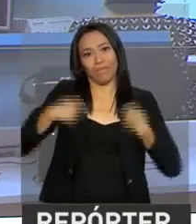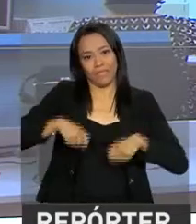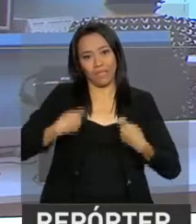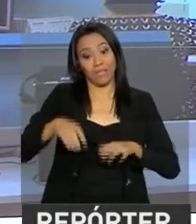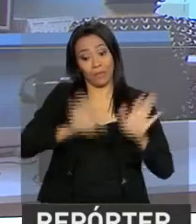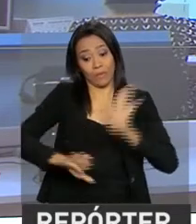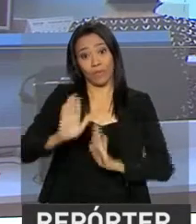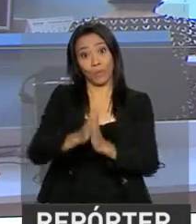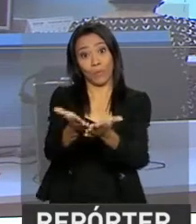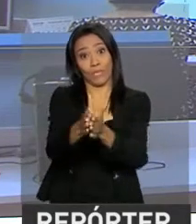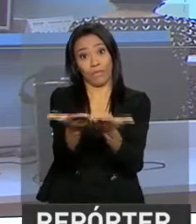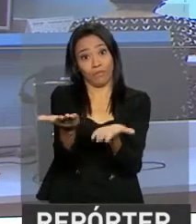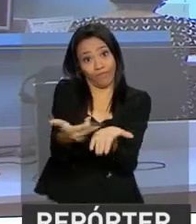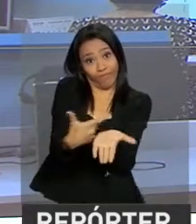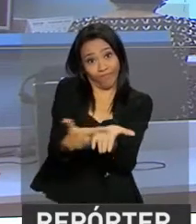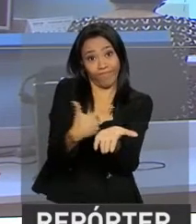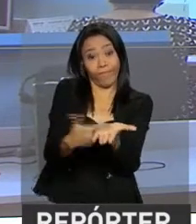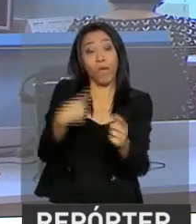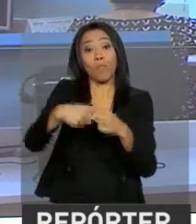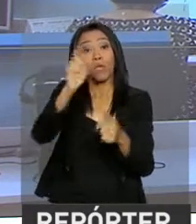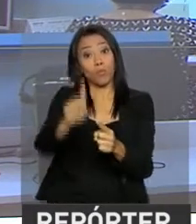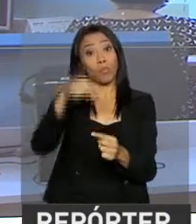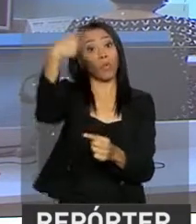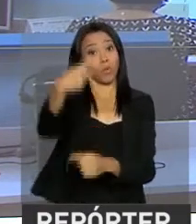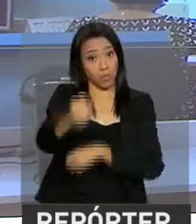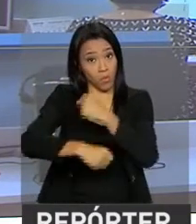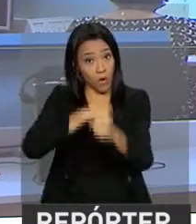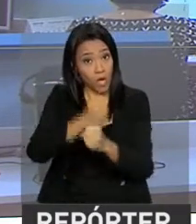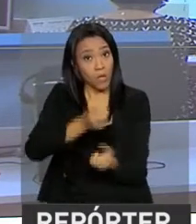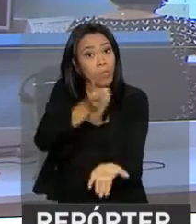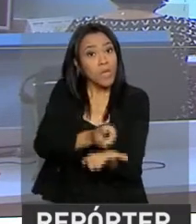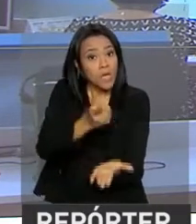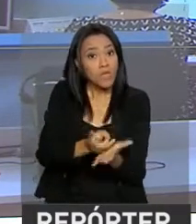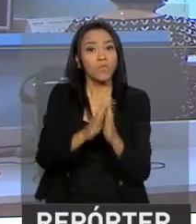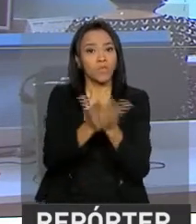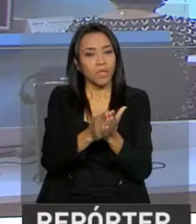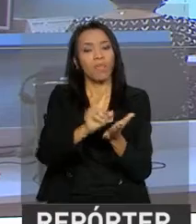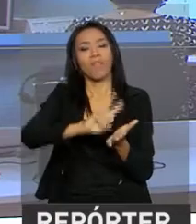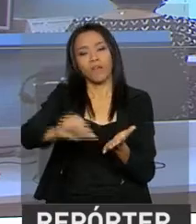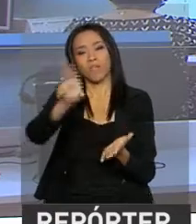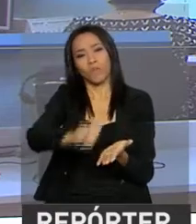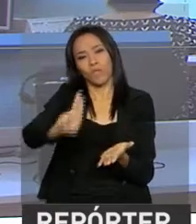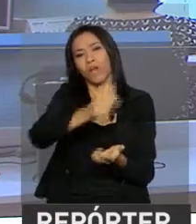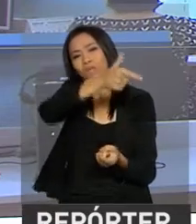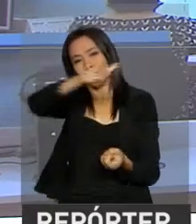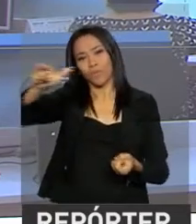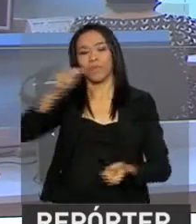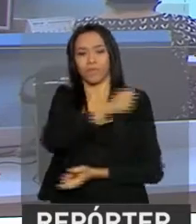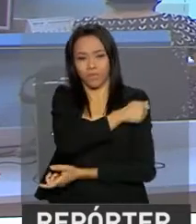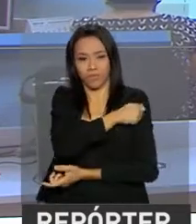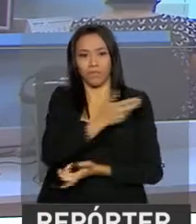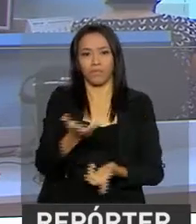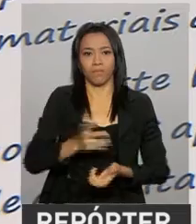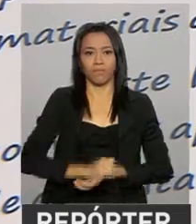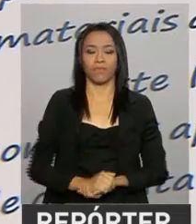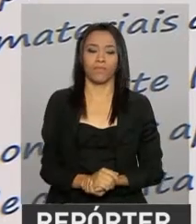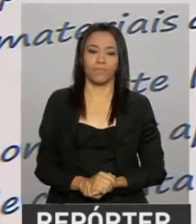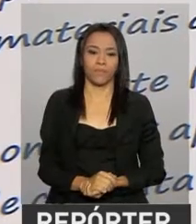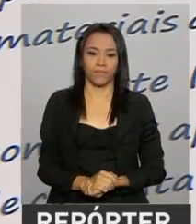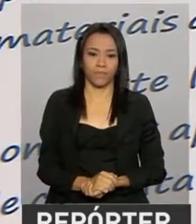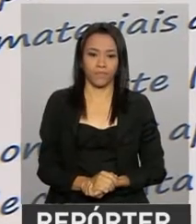com os livros isso porque no ano que vem a mesma obra vai ser utilizada por outro aluno